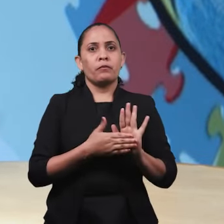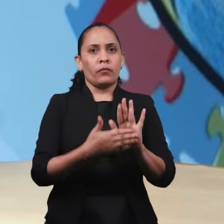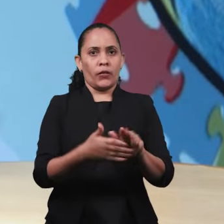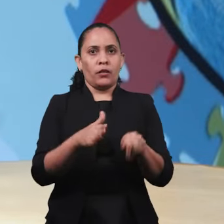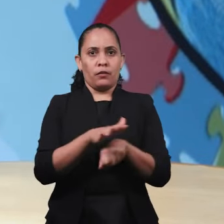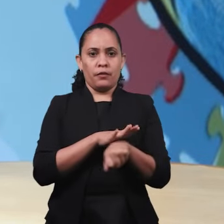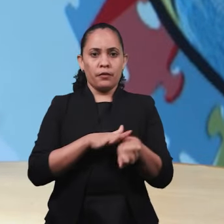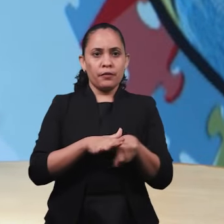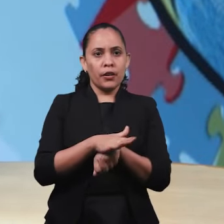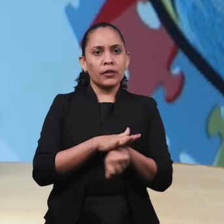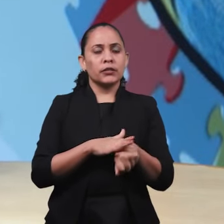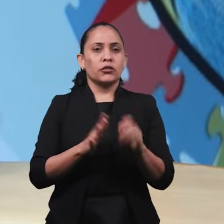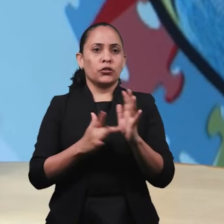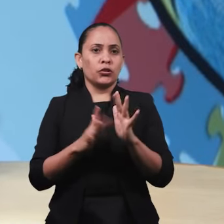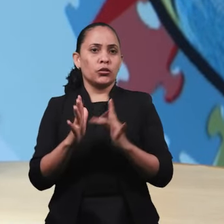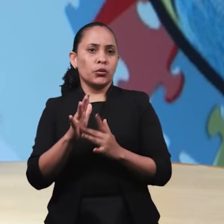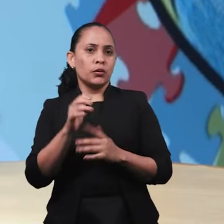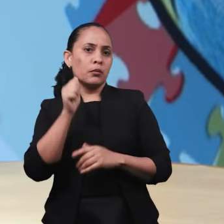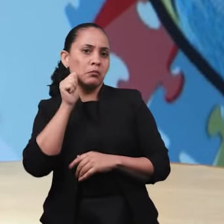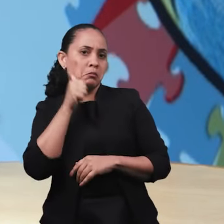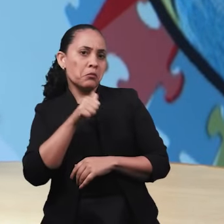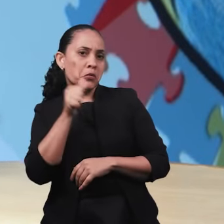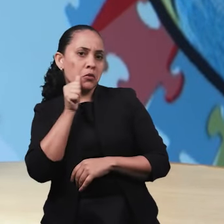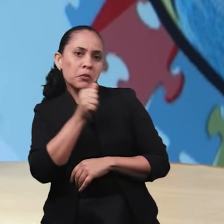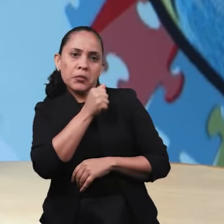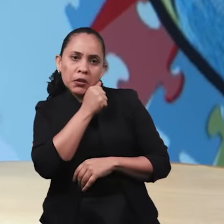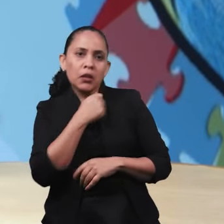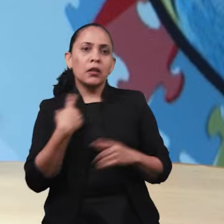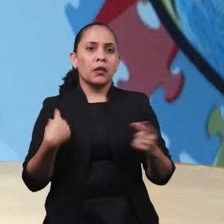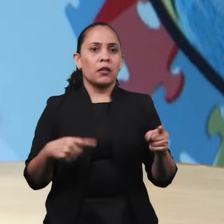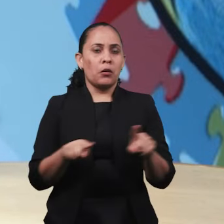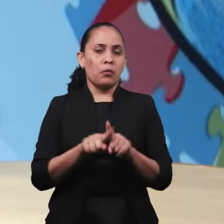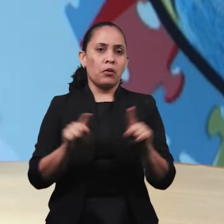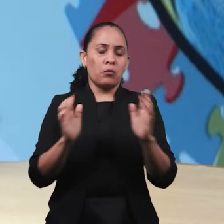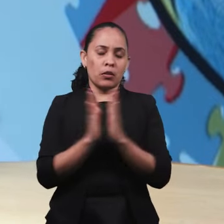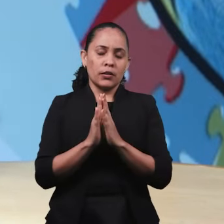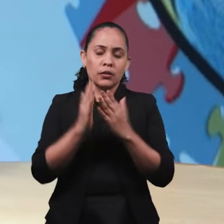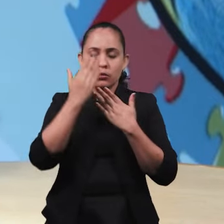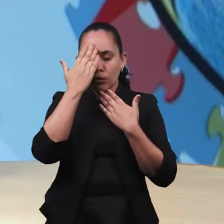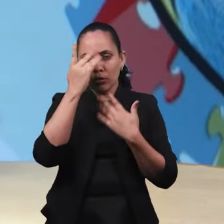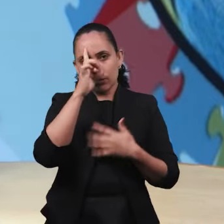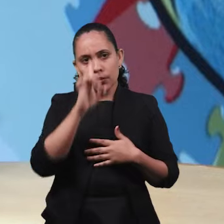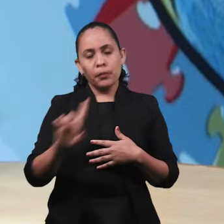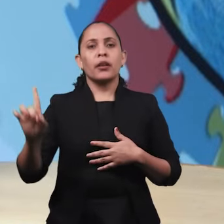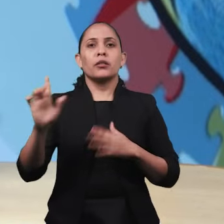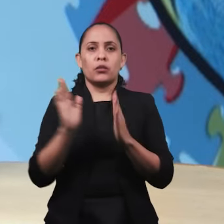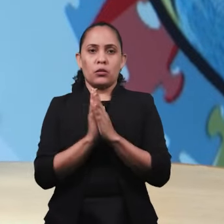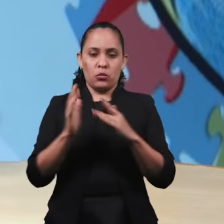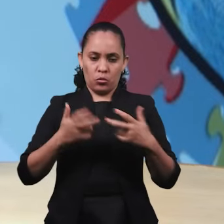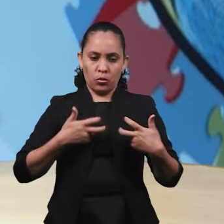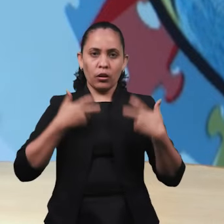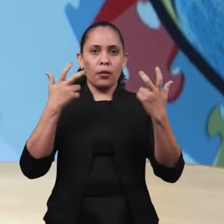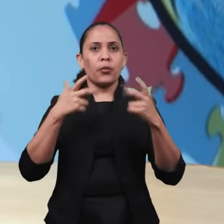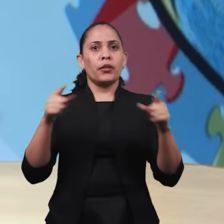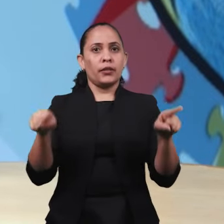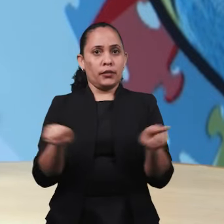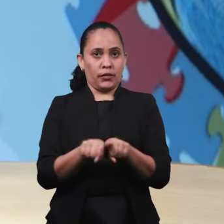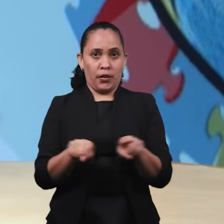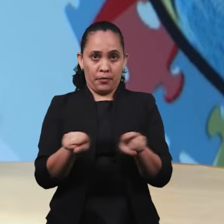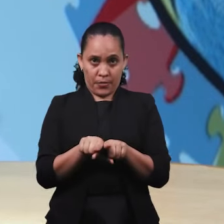palavra, a conversa de Jesus com a mulher samaritana, ele vai interpretar uma glorificação, ele vai interpretar um clamor, ele vai interpretar a